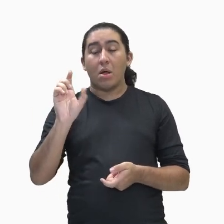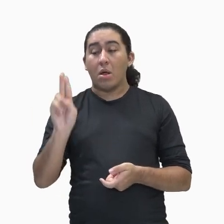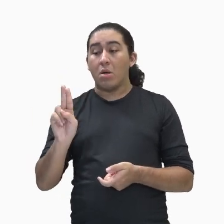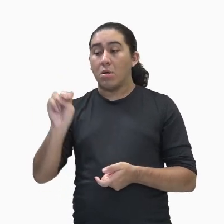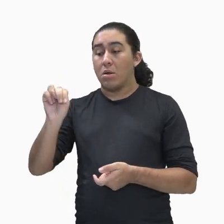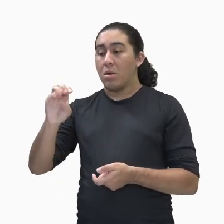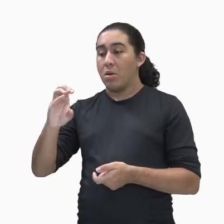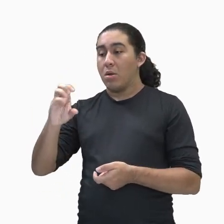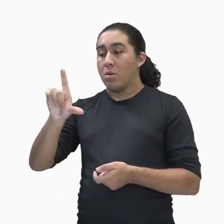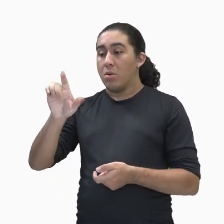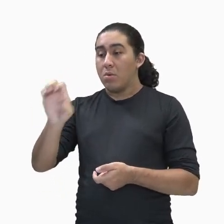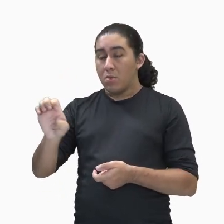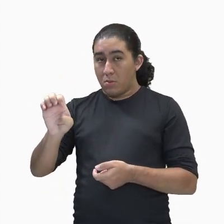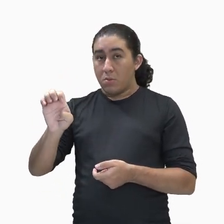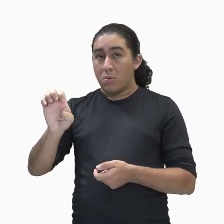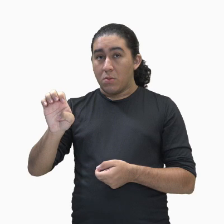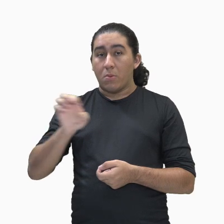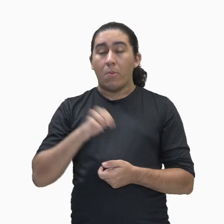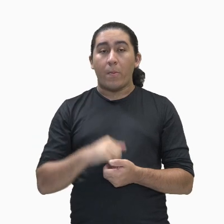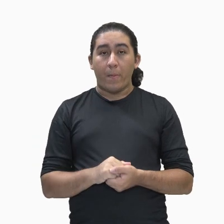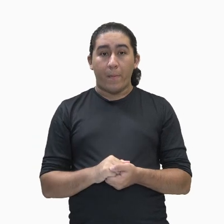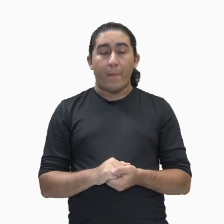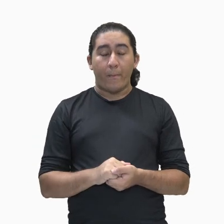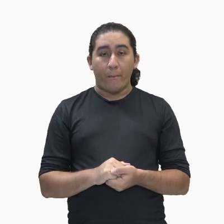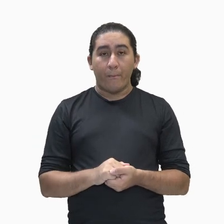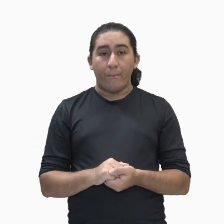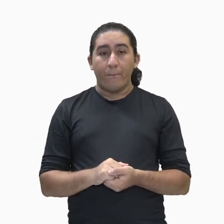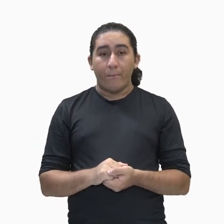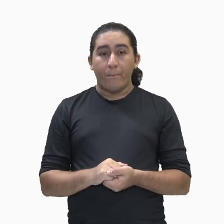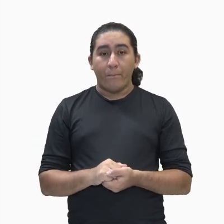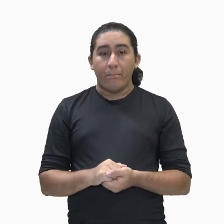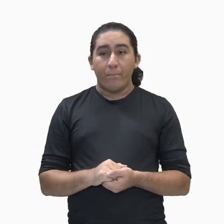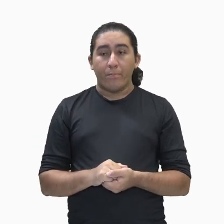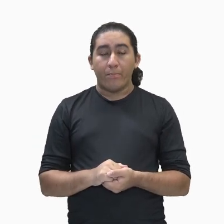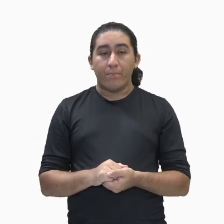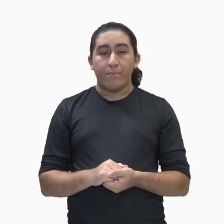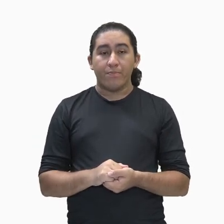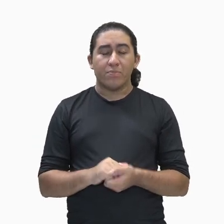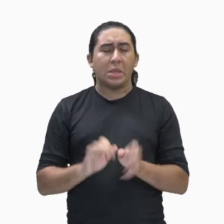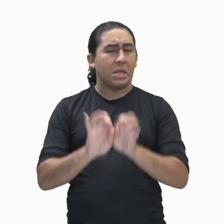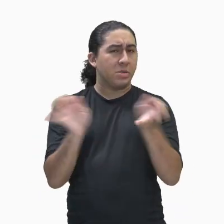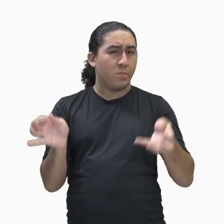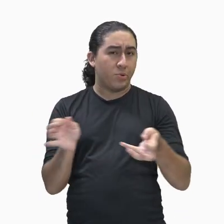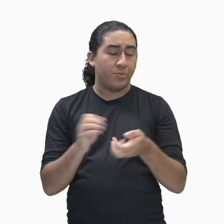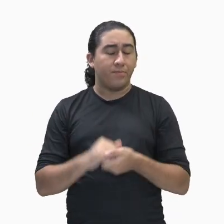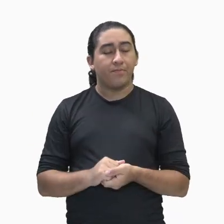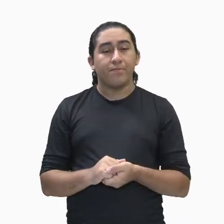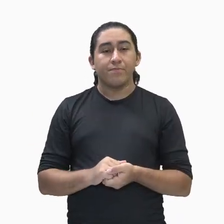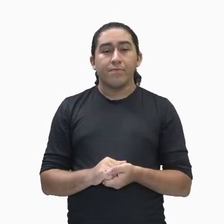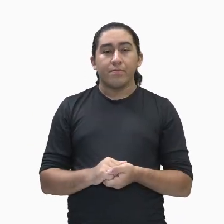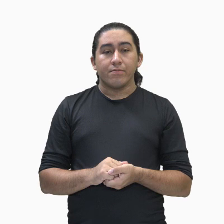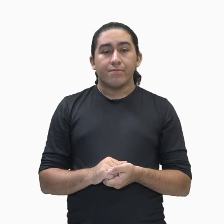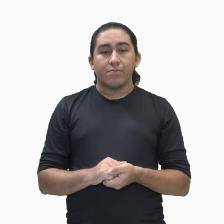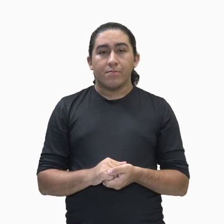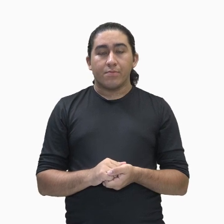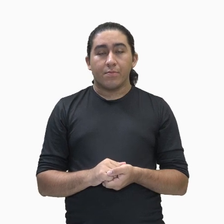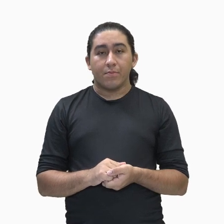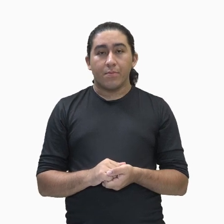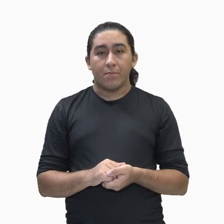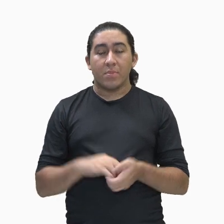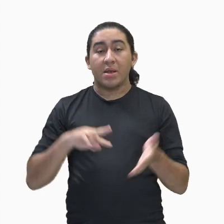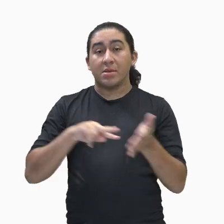grandparents. Então, a gente vai continuar estendendo nessa relação familiar um pouquinho mais. Vamos acompanhar aqui comigo.